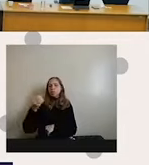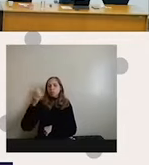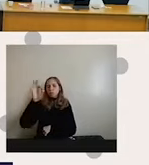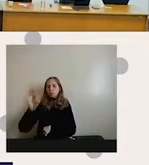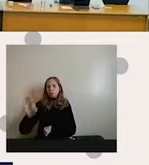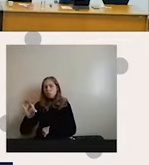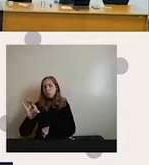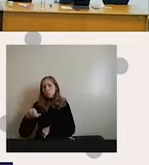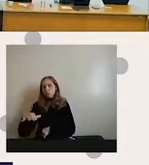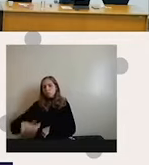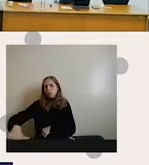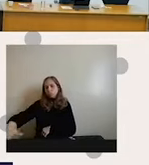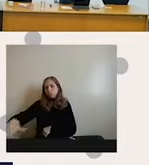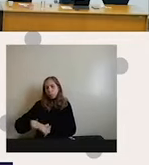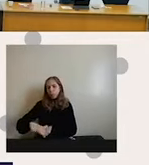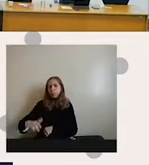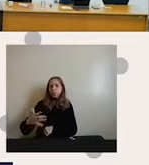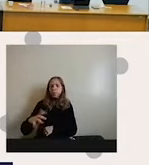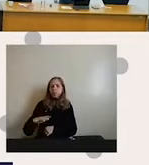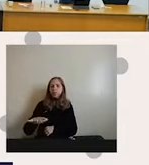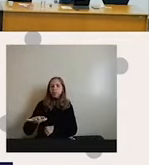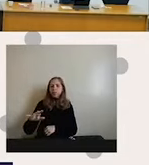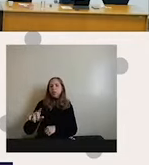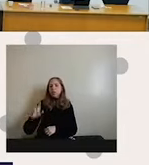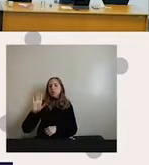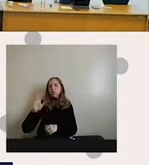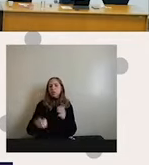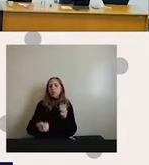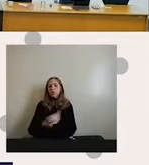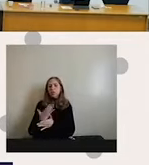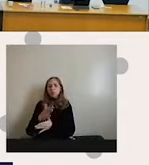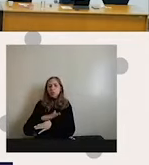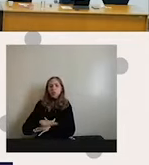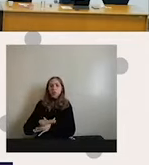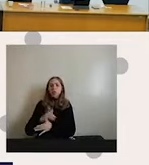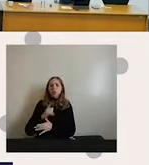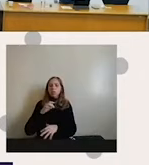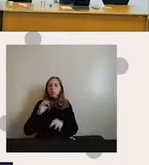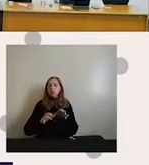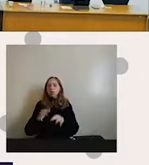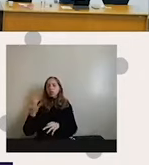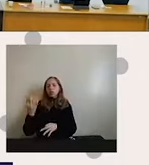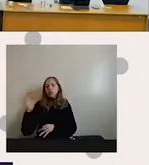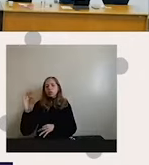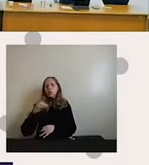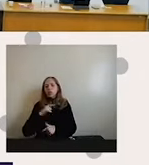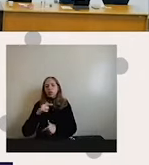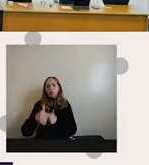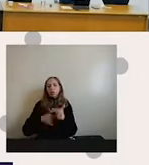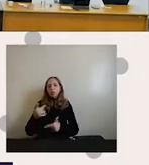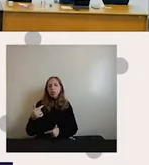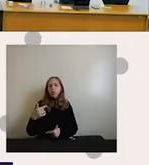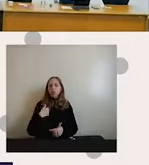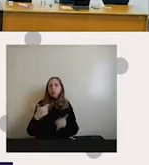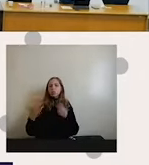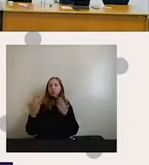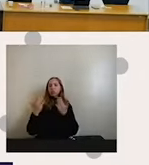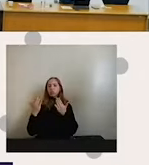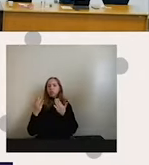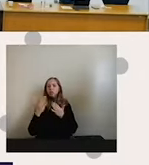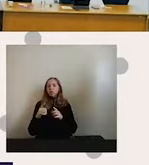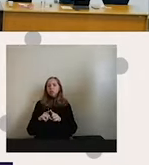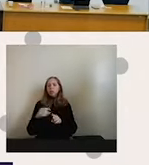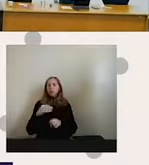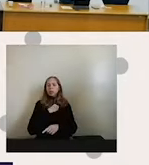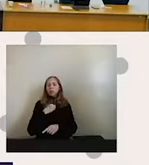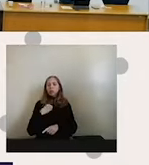desses casos que chegam à justiça francesa, né? Então, uma trabalhadora que vem com uma suspeita diagnóstica a partir de médicos assistentes e psicólogos, de